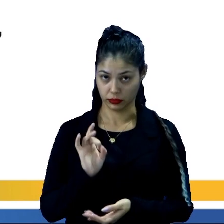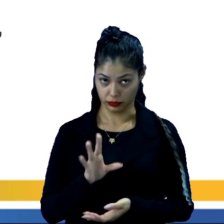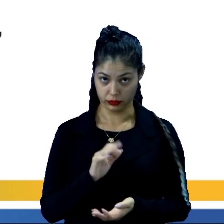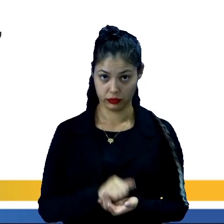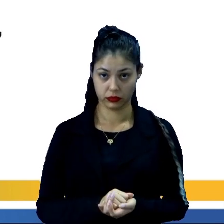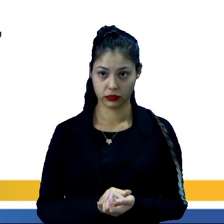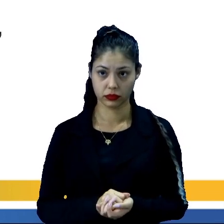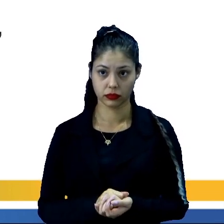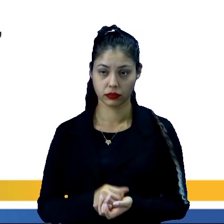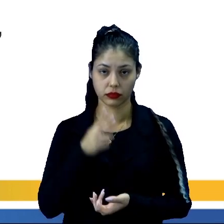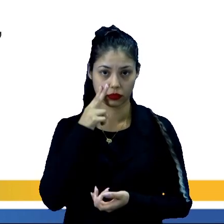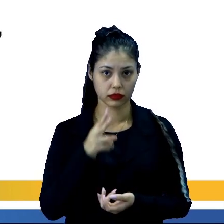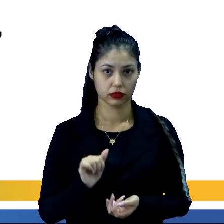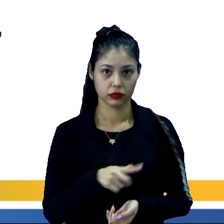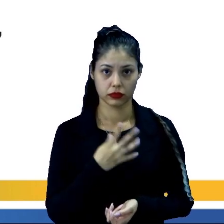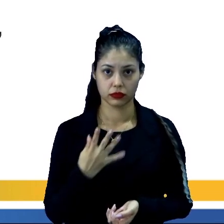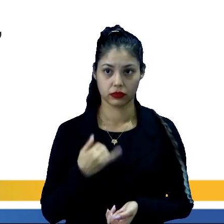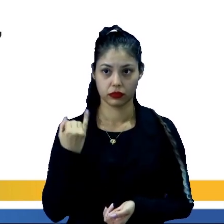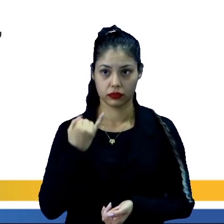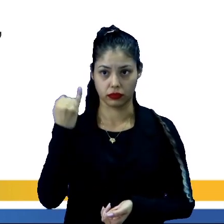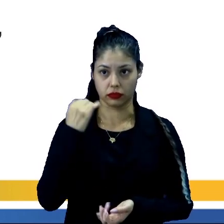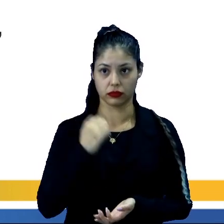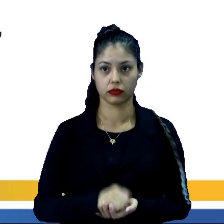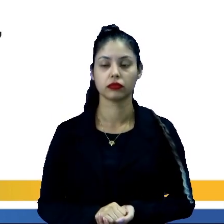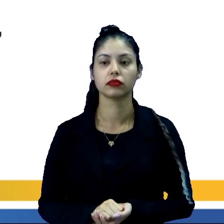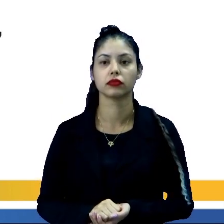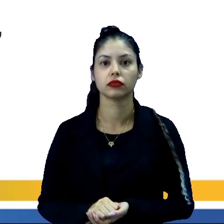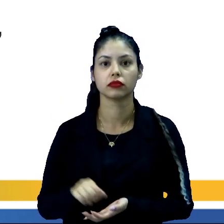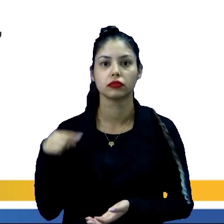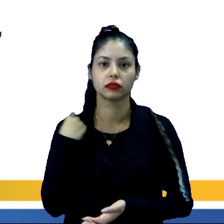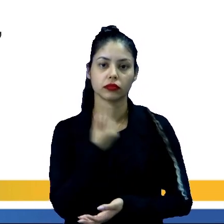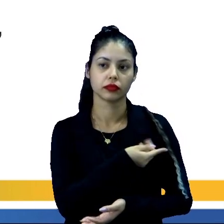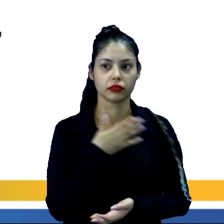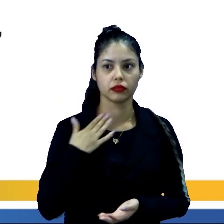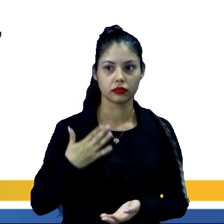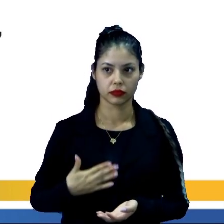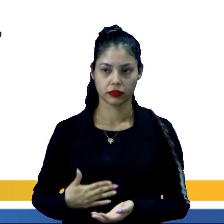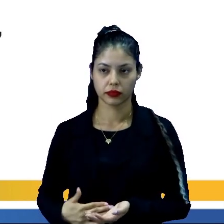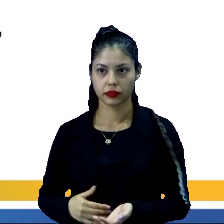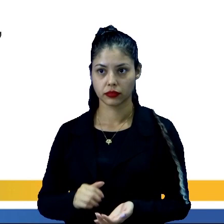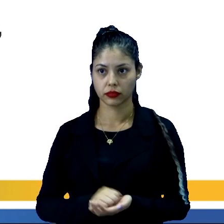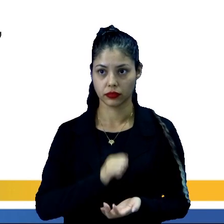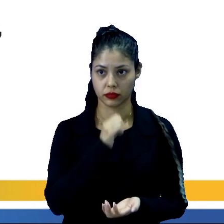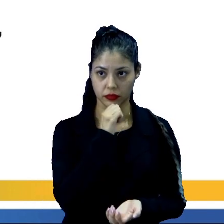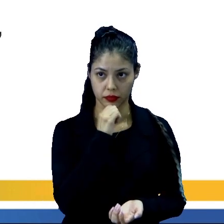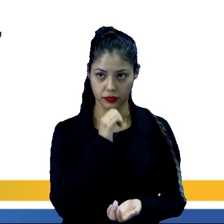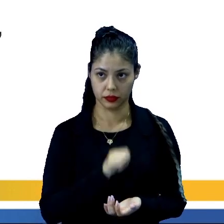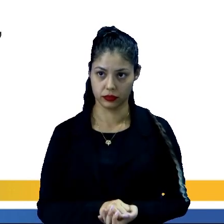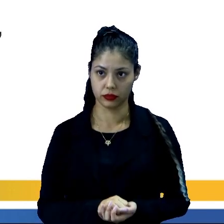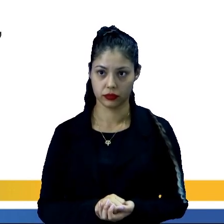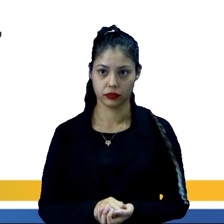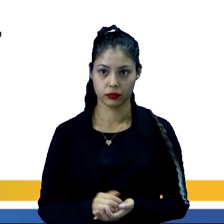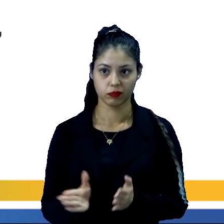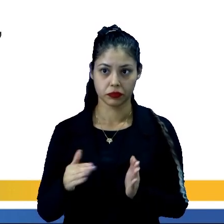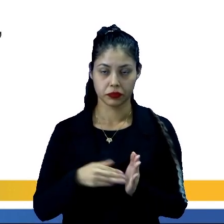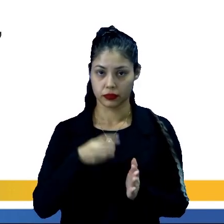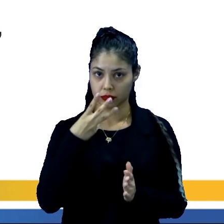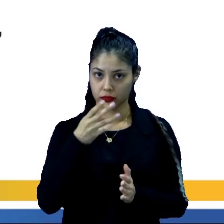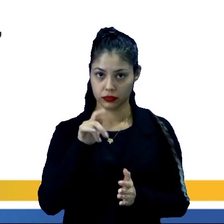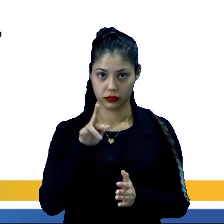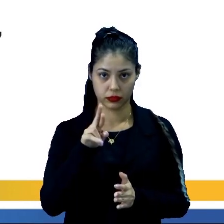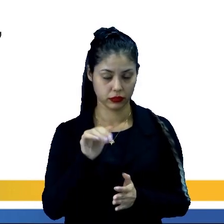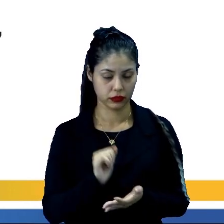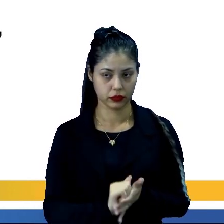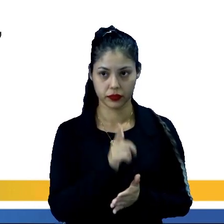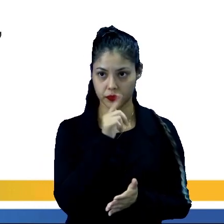pela essa lista, a gente pode ver quão importante a água é para o nosso organismo. Então é recomendado que a gente beba, né, até 3